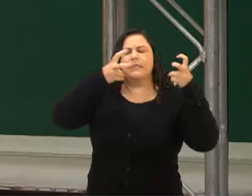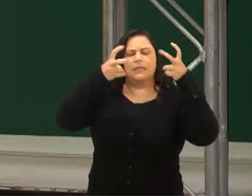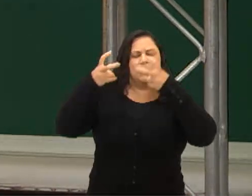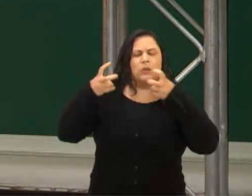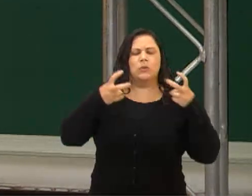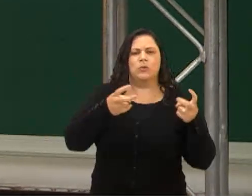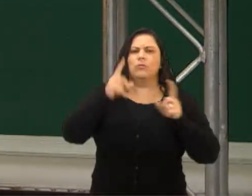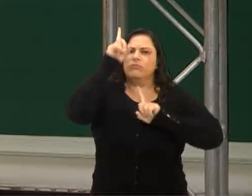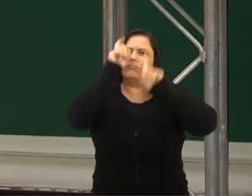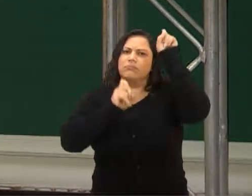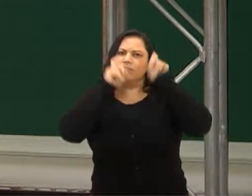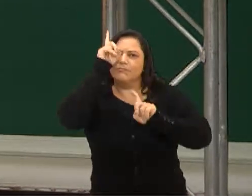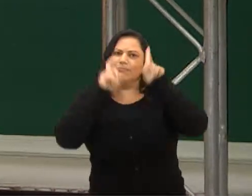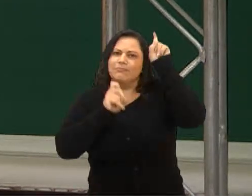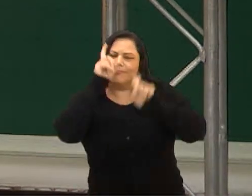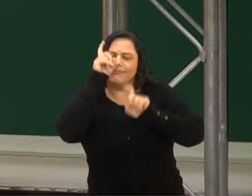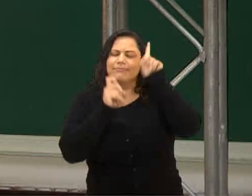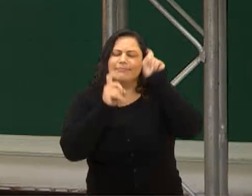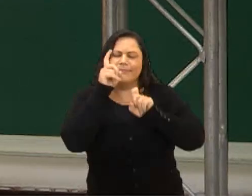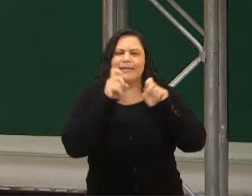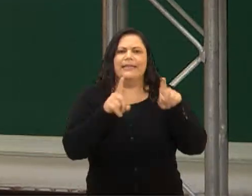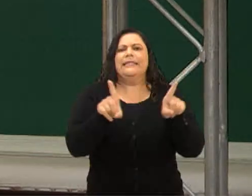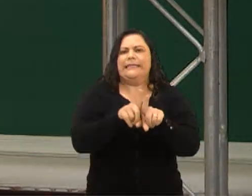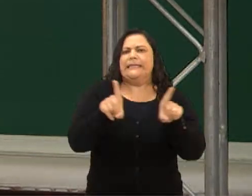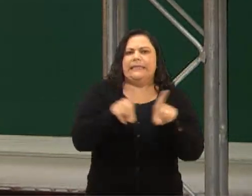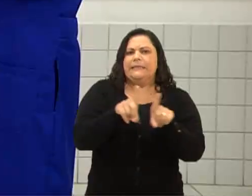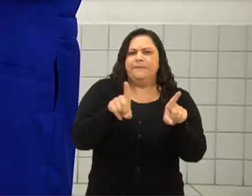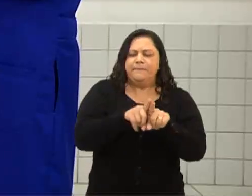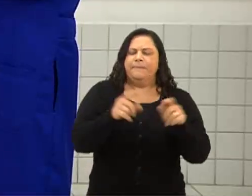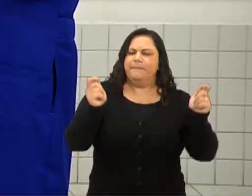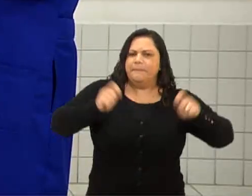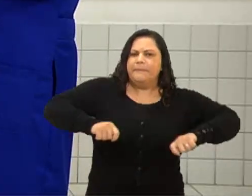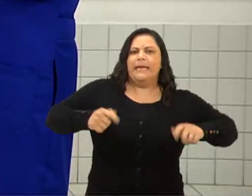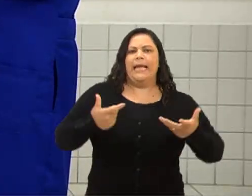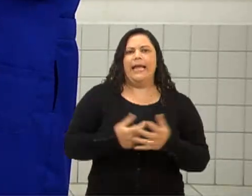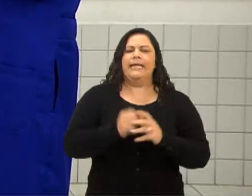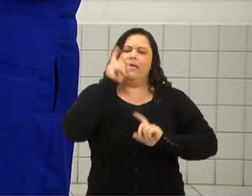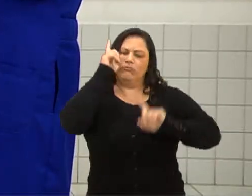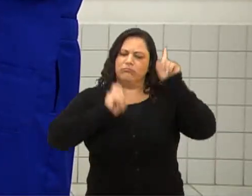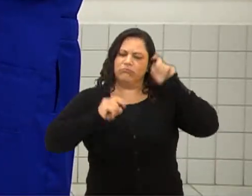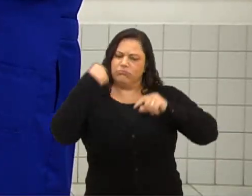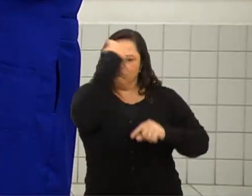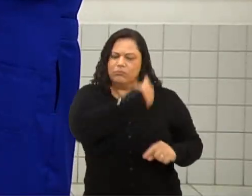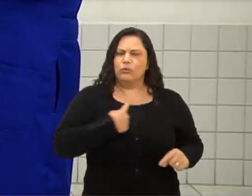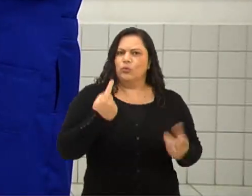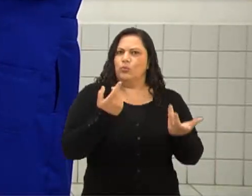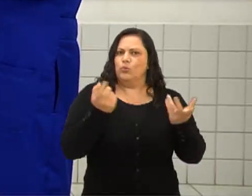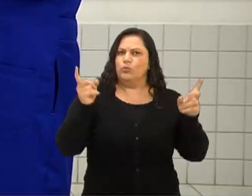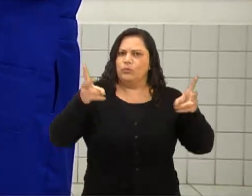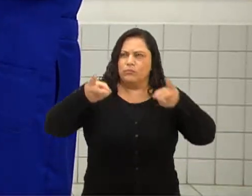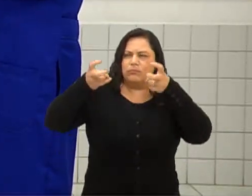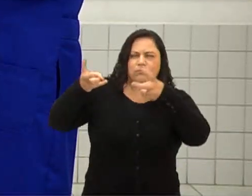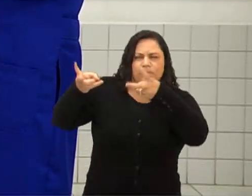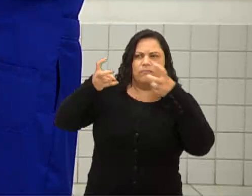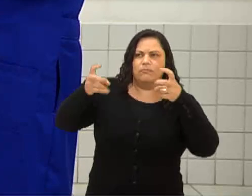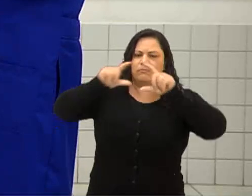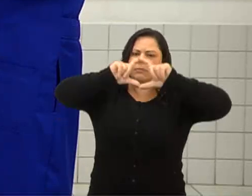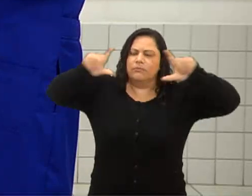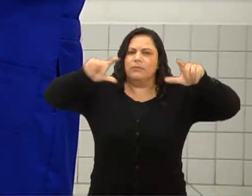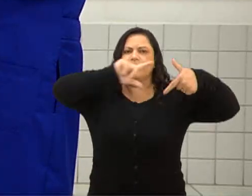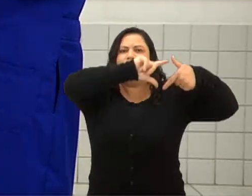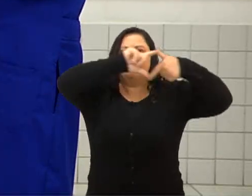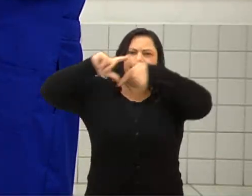que constituem ali as imagens, as ilustrações, né? Tudo é passível de fazer leitura para que a gente